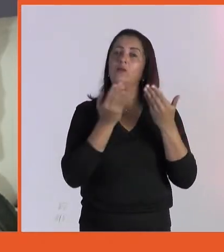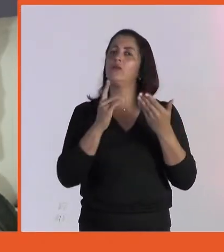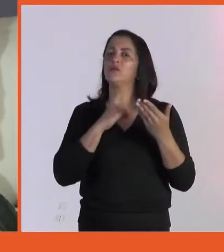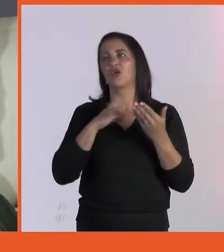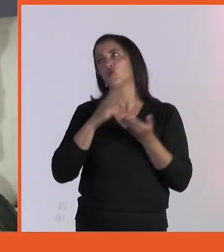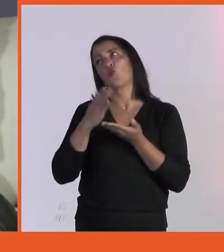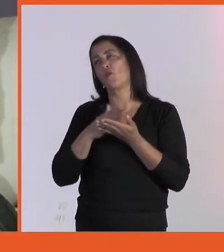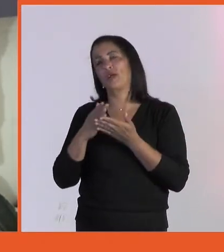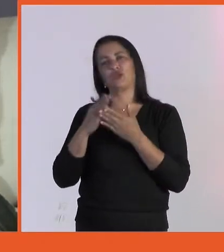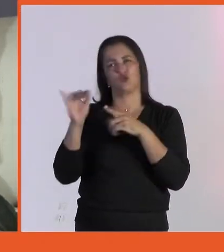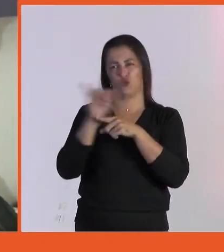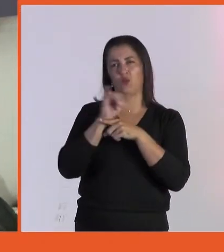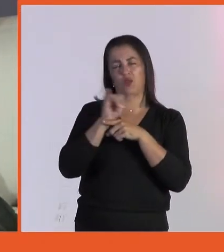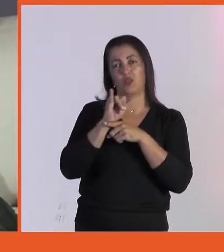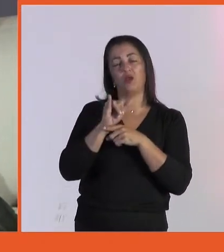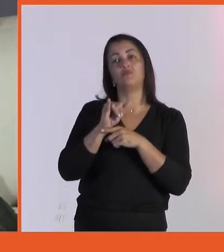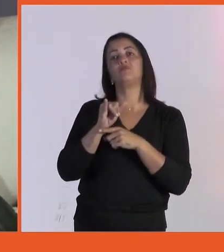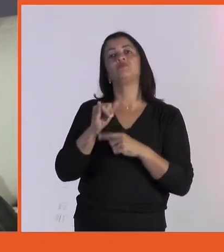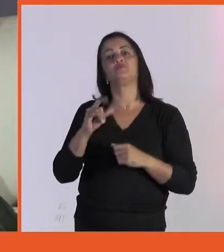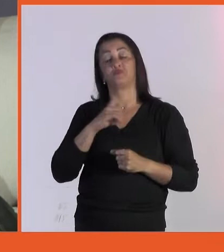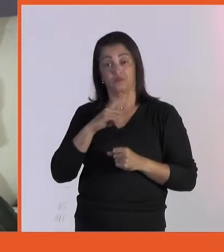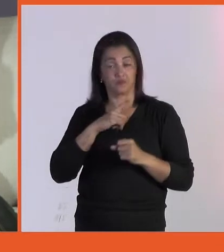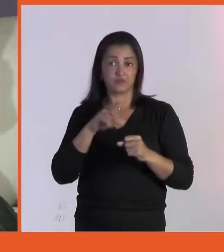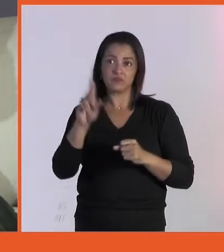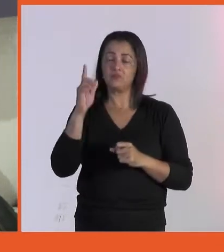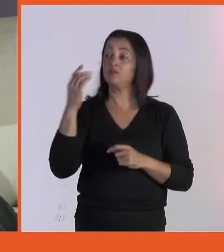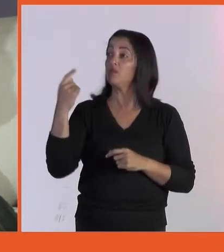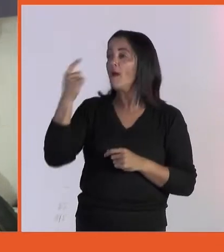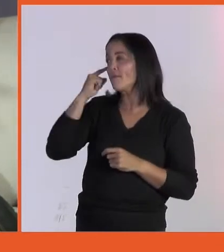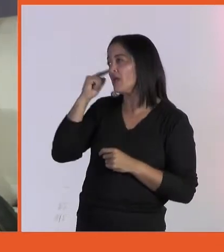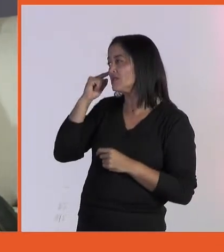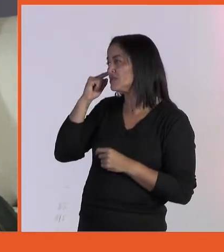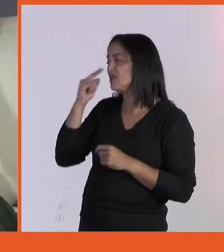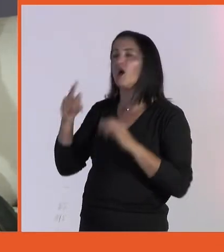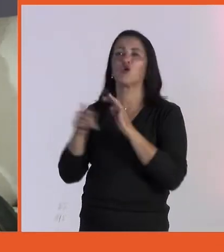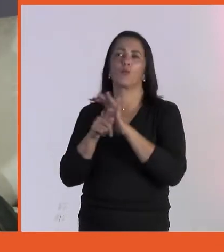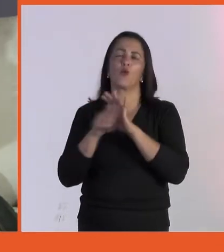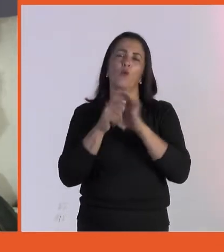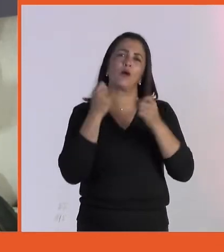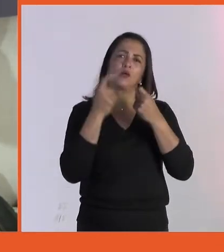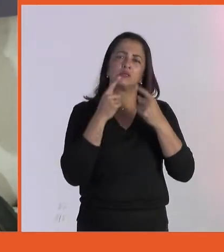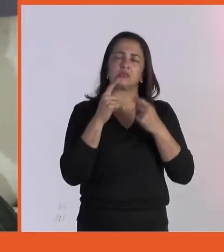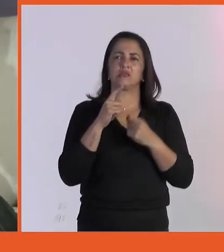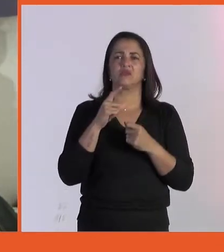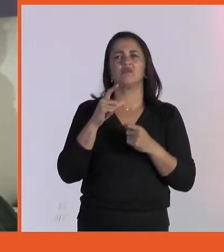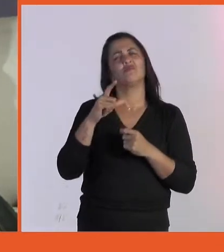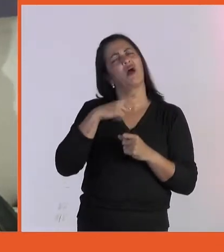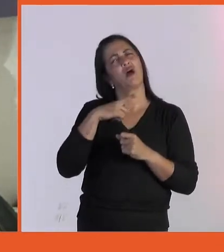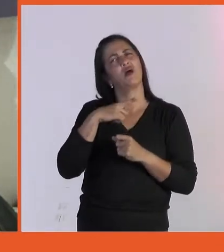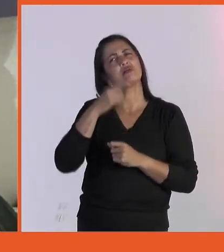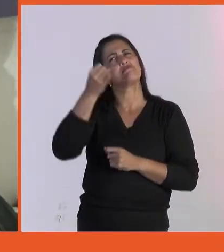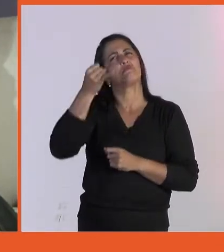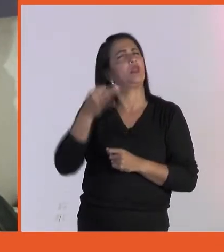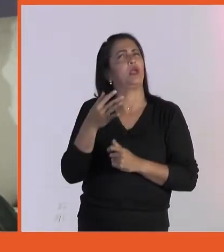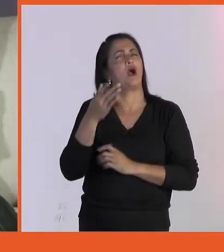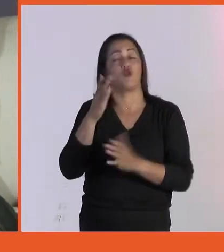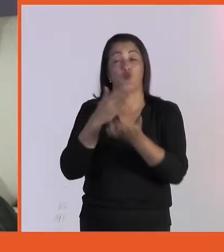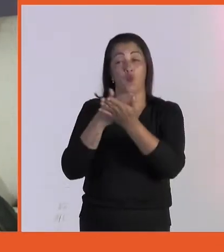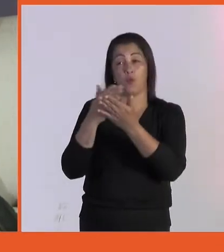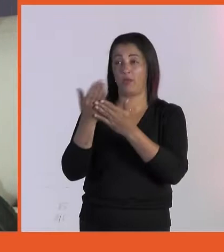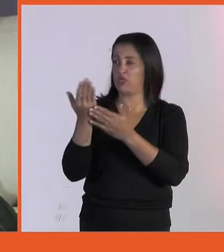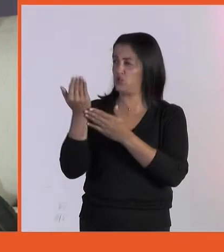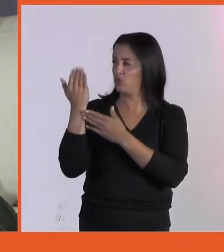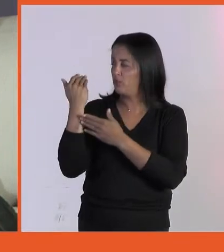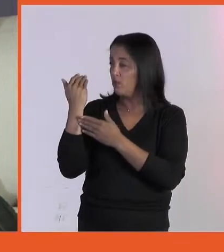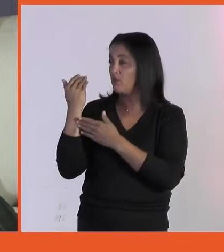gente perdeu nossa câmera. E deixamos, foi furtada, assim, né? Não conseguimos de volta e tal. E isso